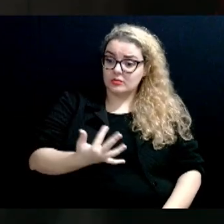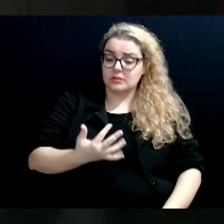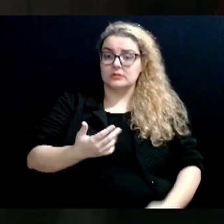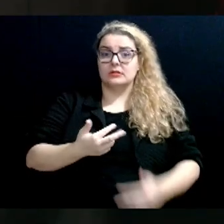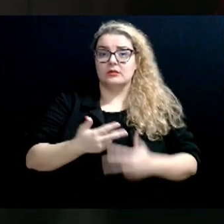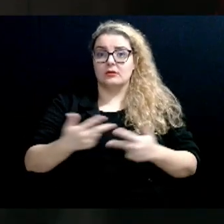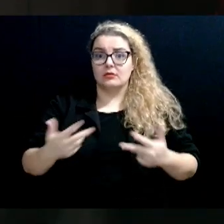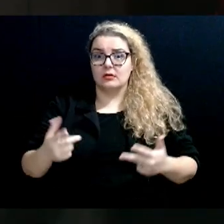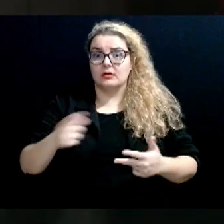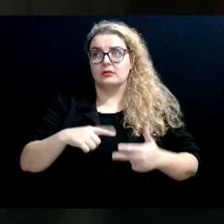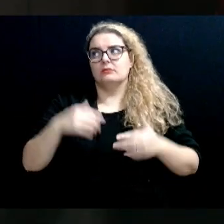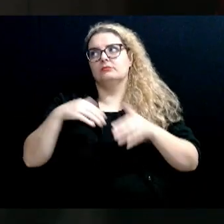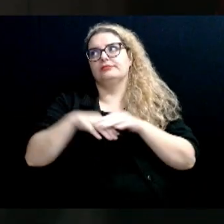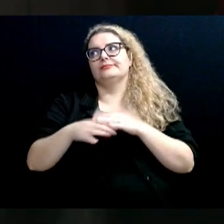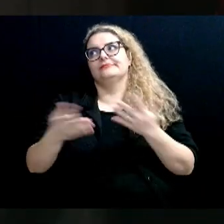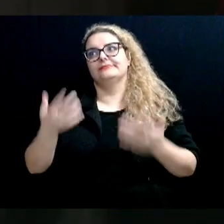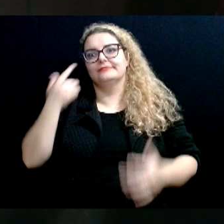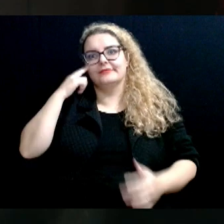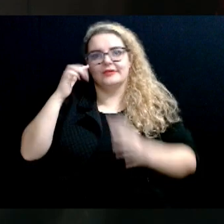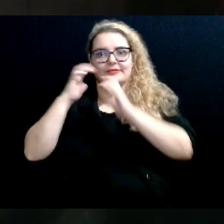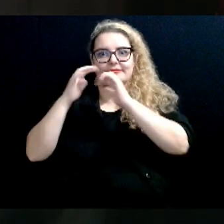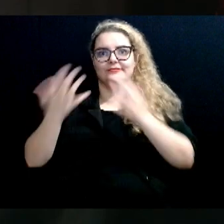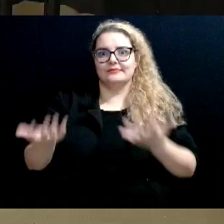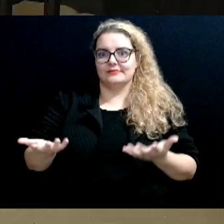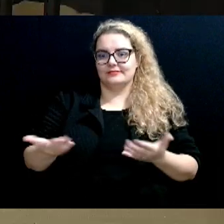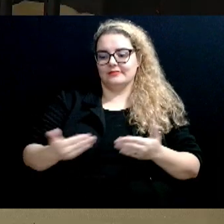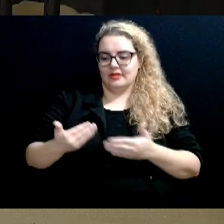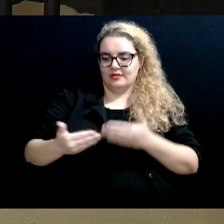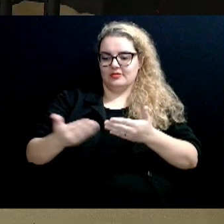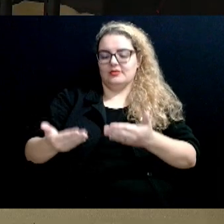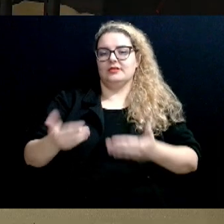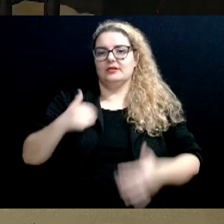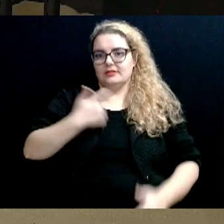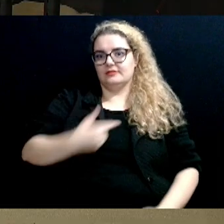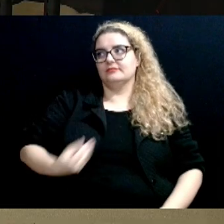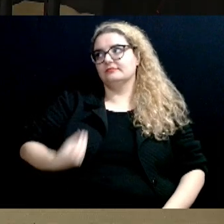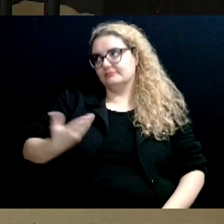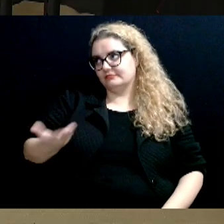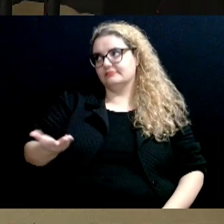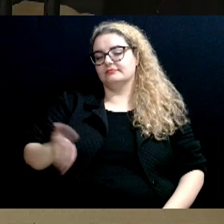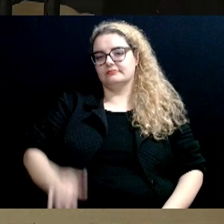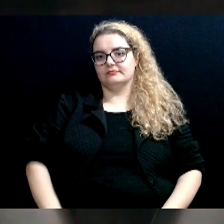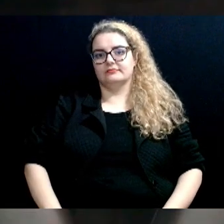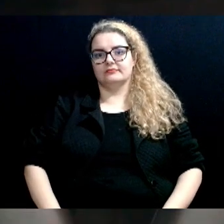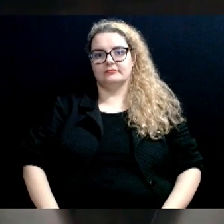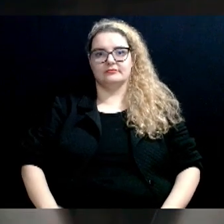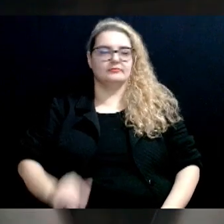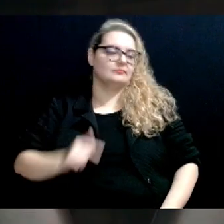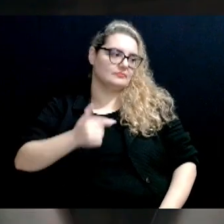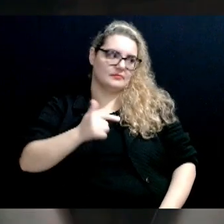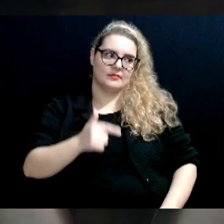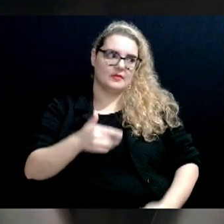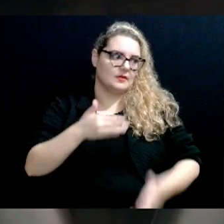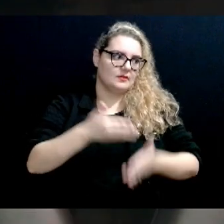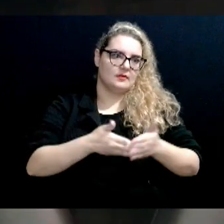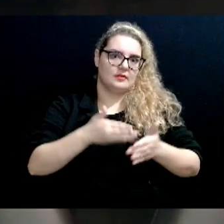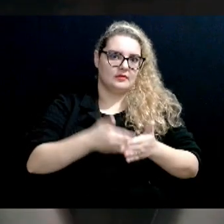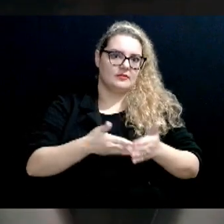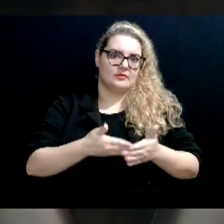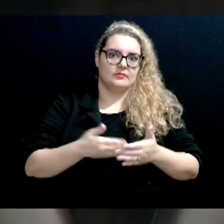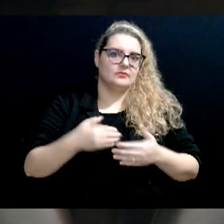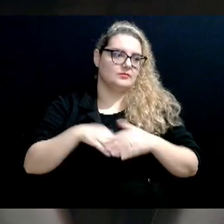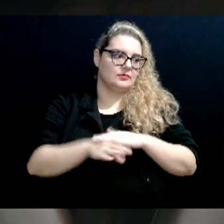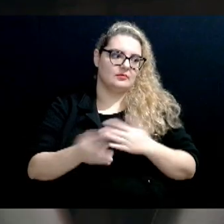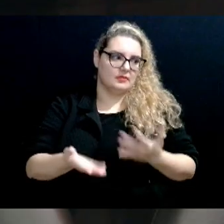armazenado no nosso cérebro no decorrer da nossa vida, não é? Não existe um limite de armazenamento. O